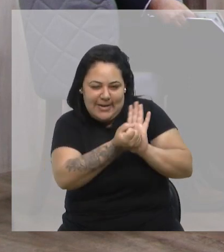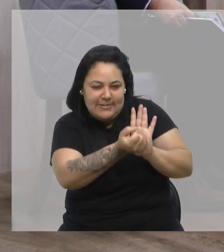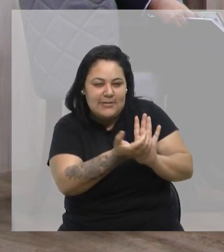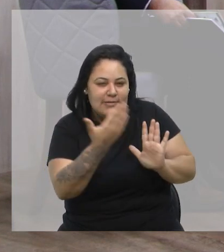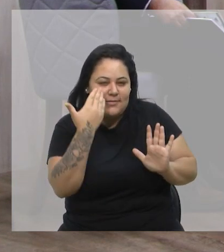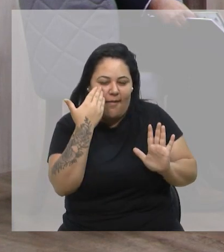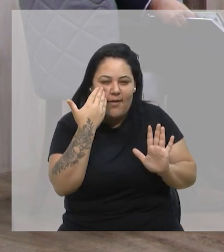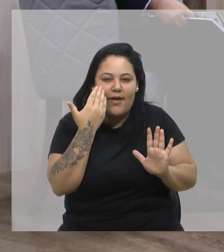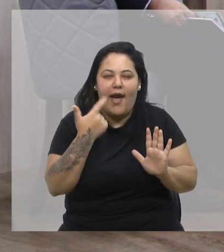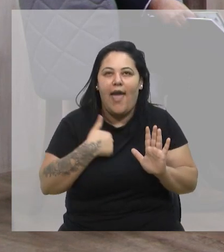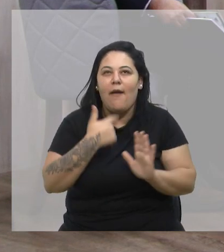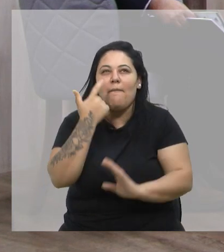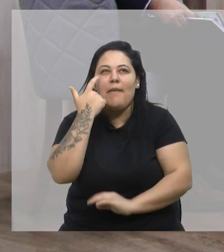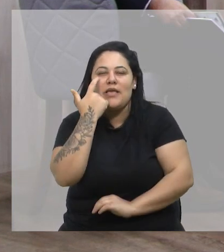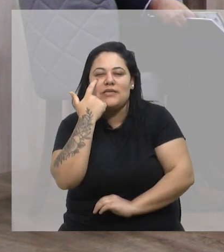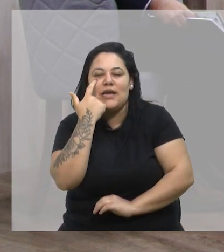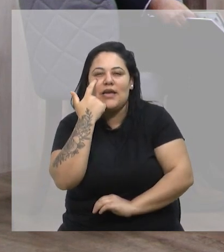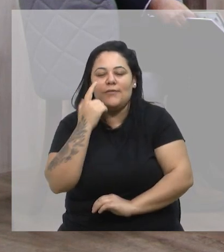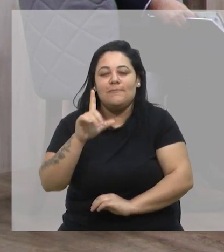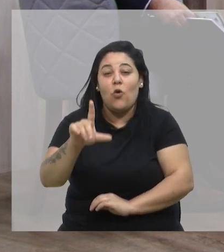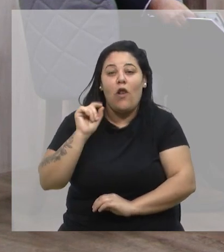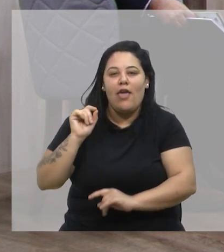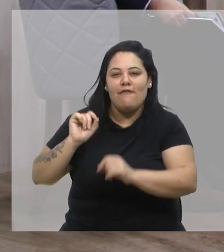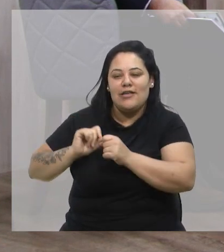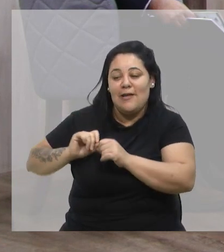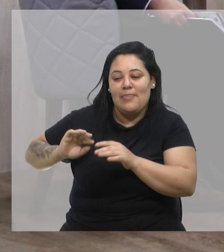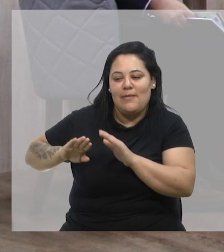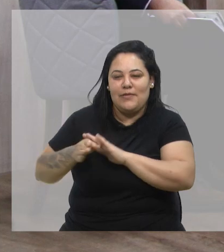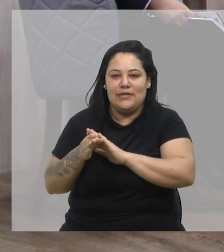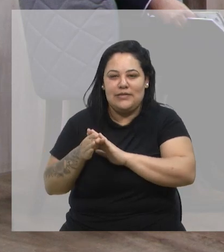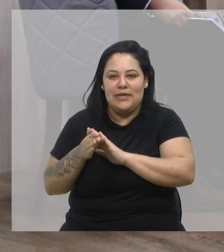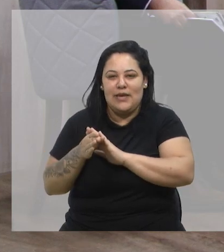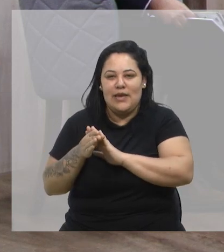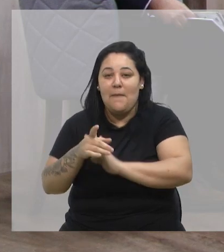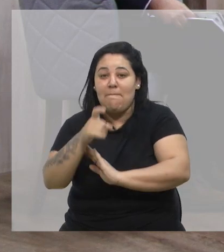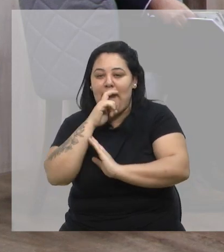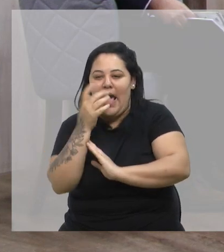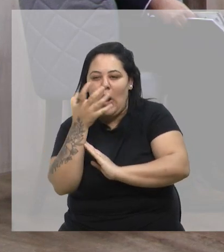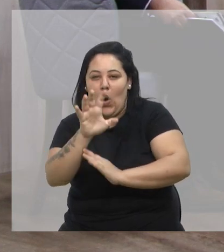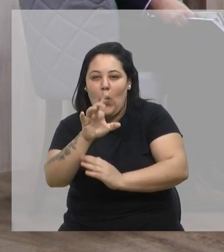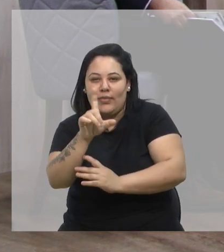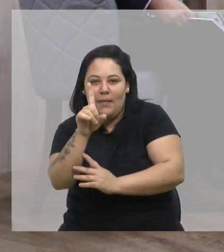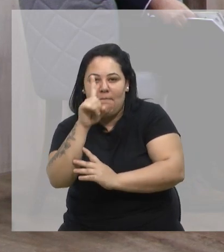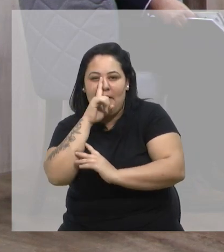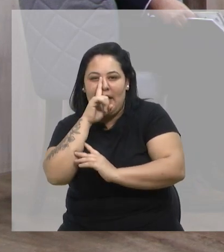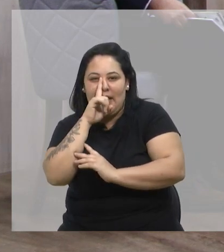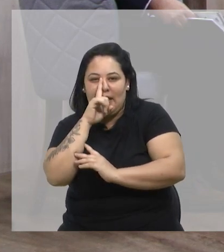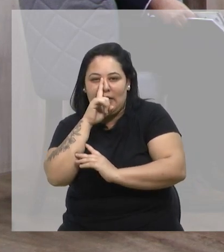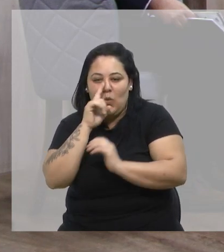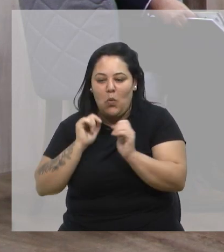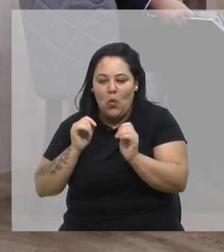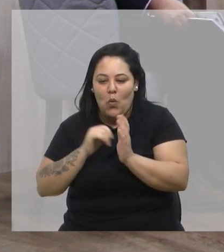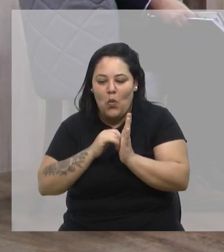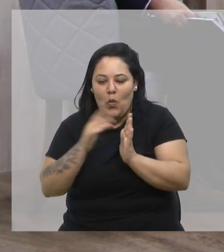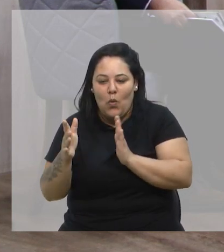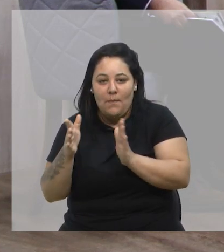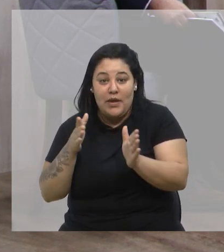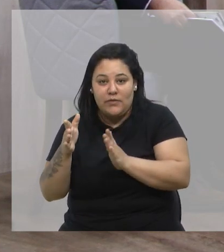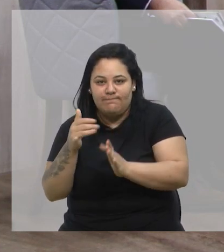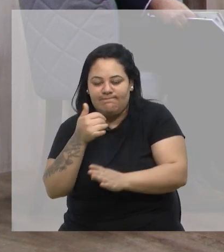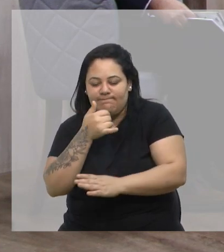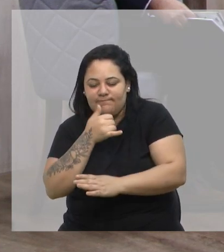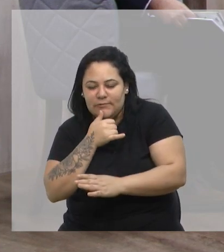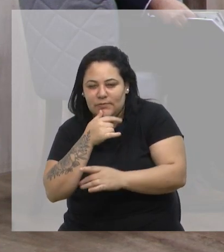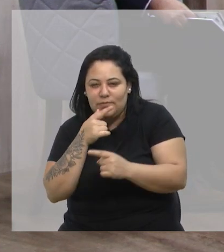mais agressivo, e aí então eu escolhi fazer a adaptação do Pai contra a Mãe, que se tornou a Era da